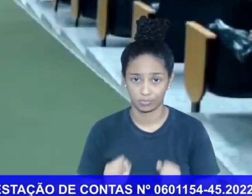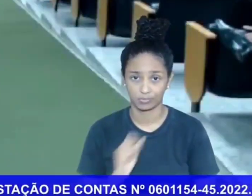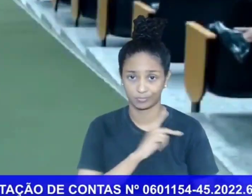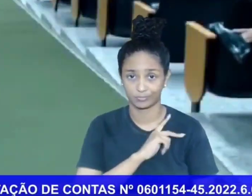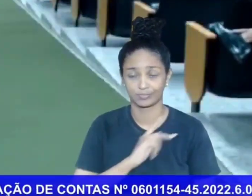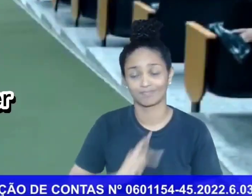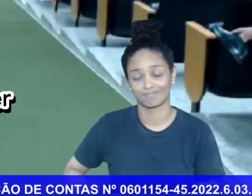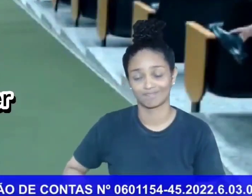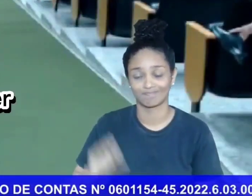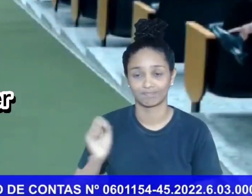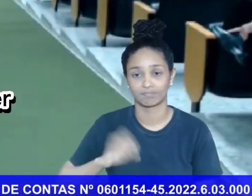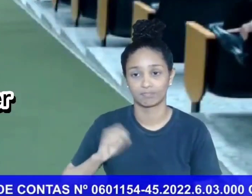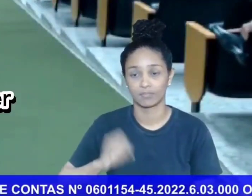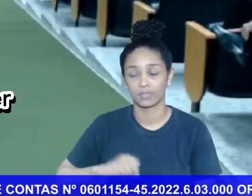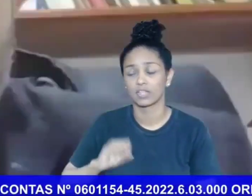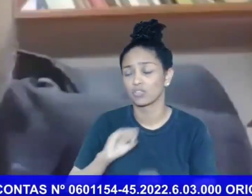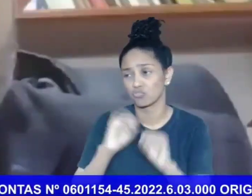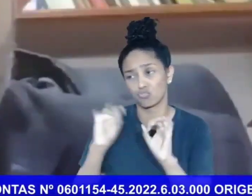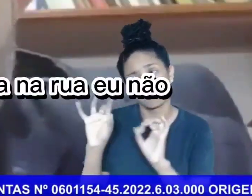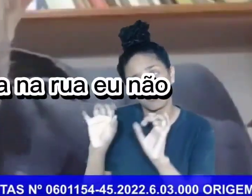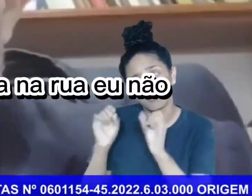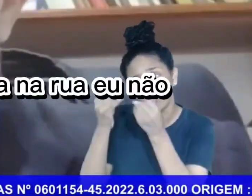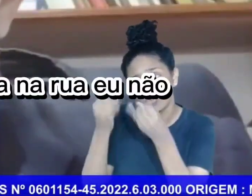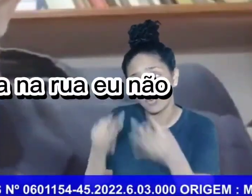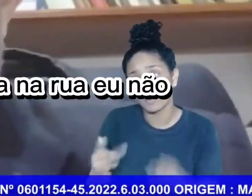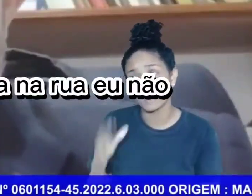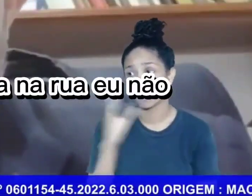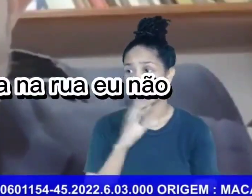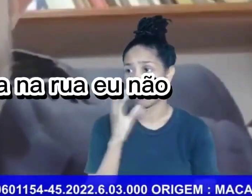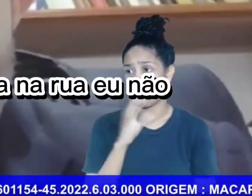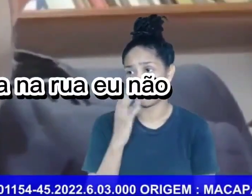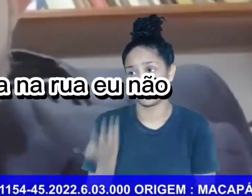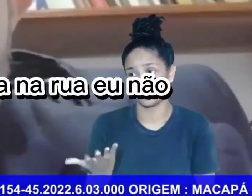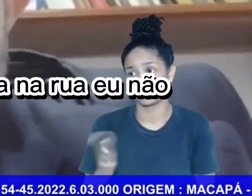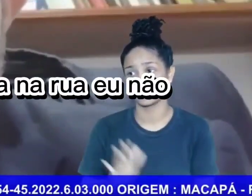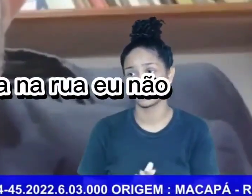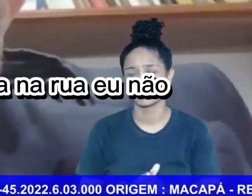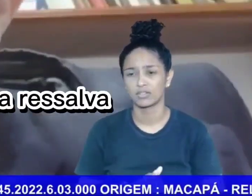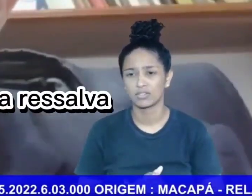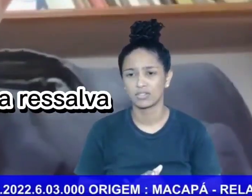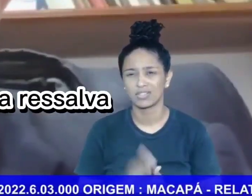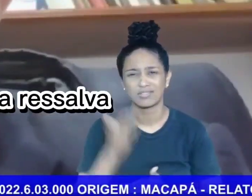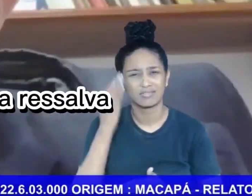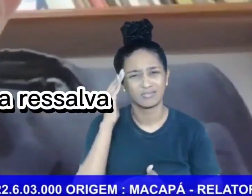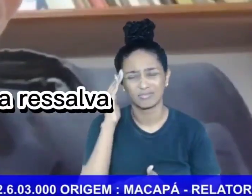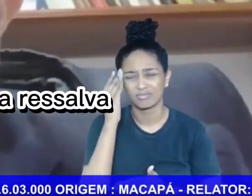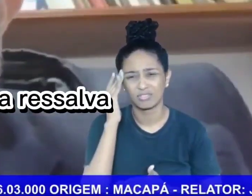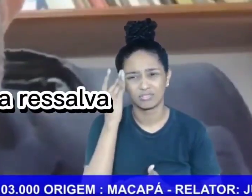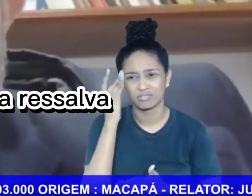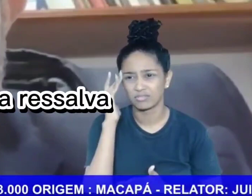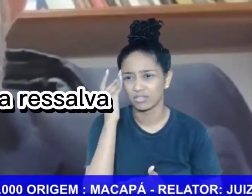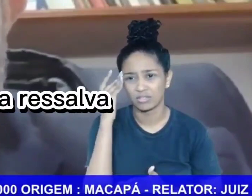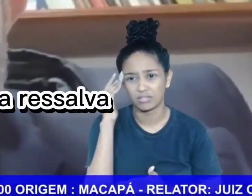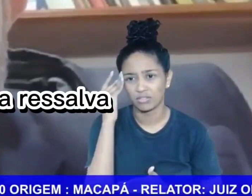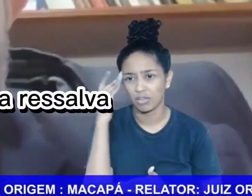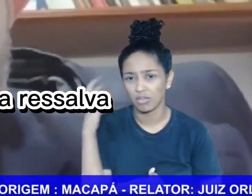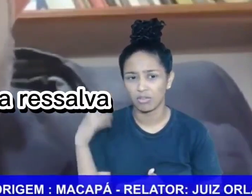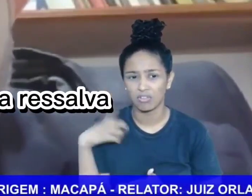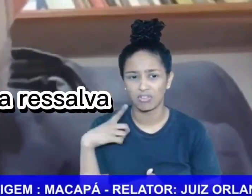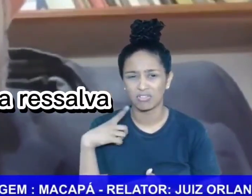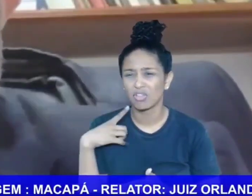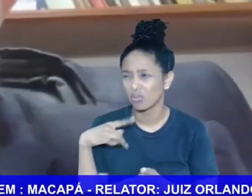à vontade. Imagem É só ampla para do plenário. esclarecer, porque pelo que Permite Vossa Excelência chamada, narrou, Paulo eu não Madeira. tinha entendido que havia